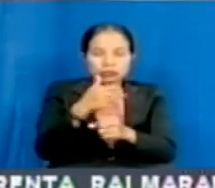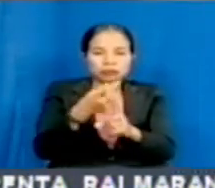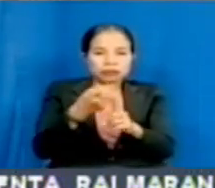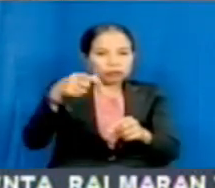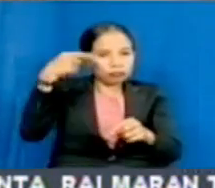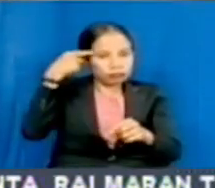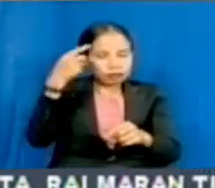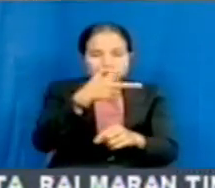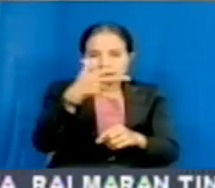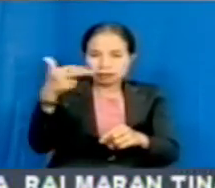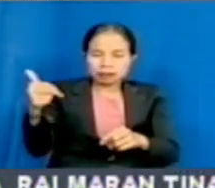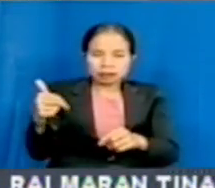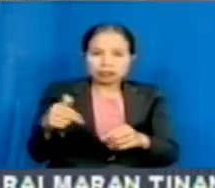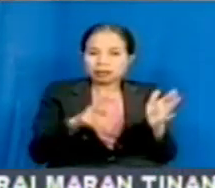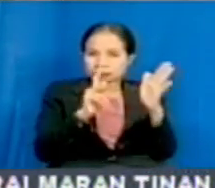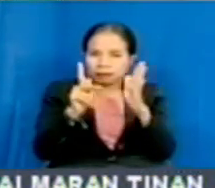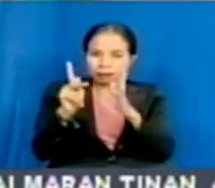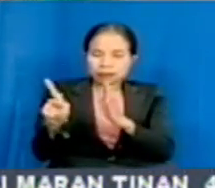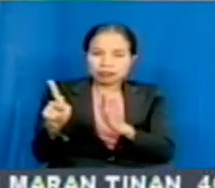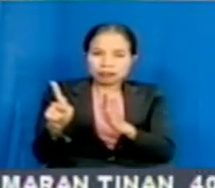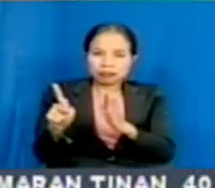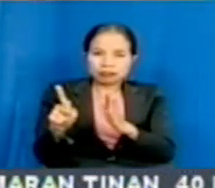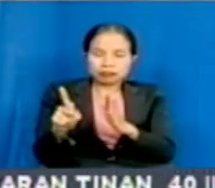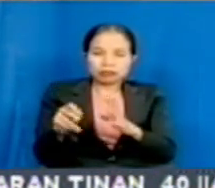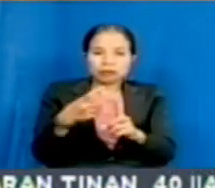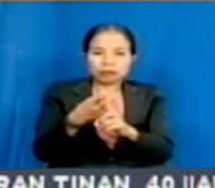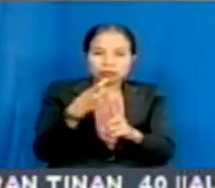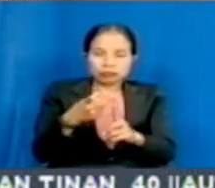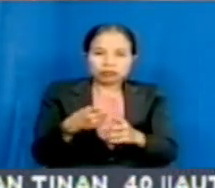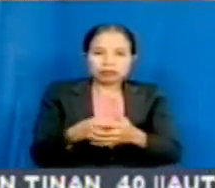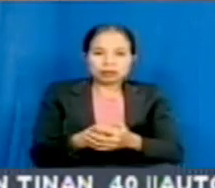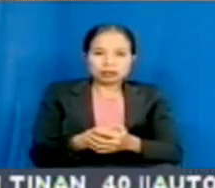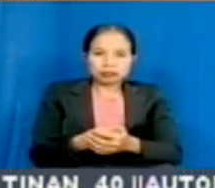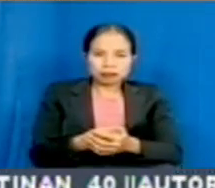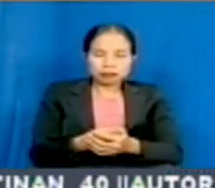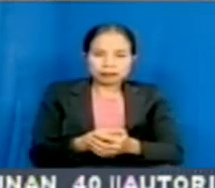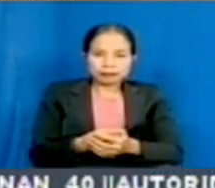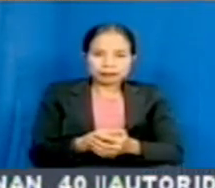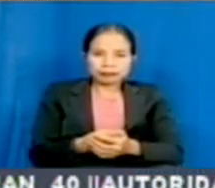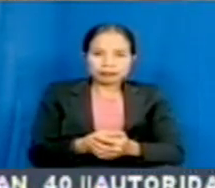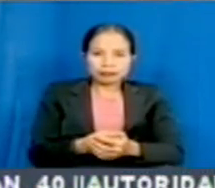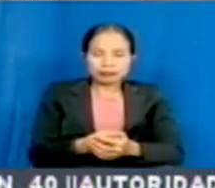governo indonésio, nebe planeia, catraça, husse ditador general Suharto.